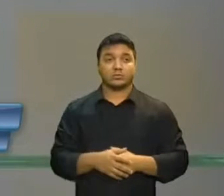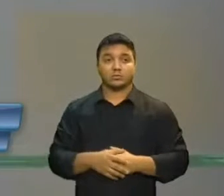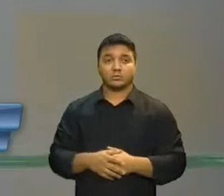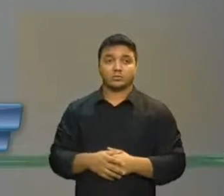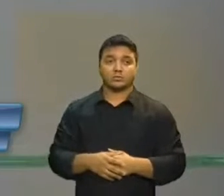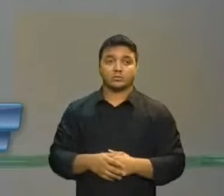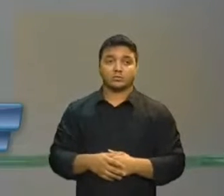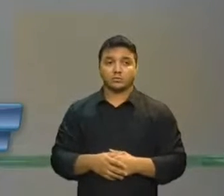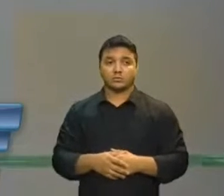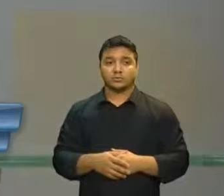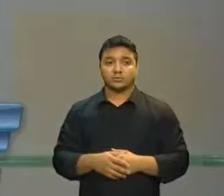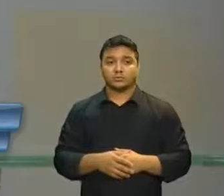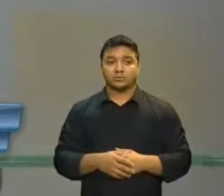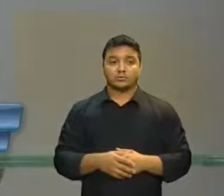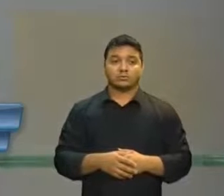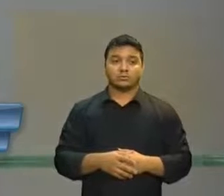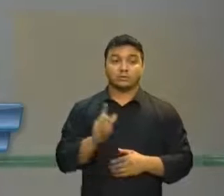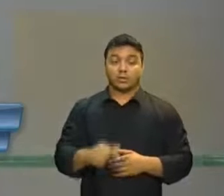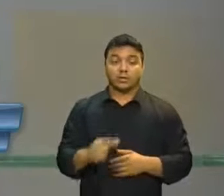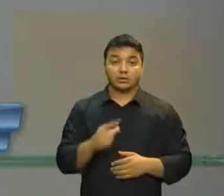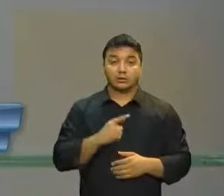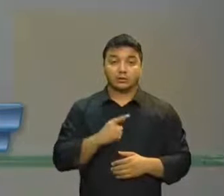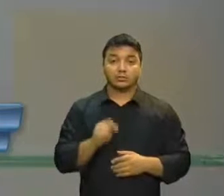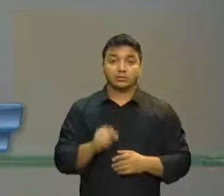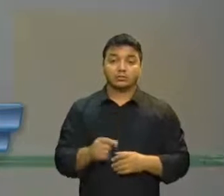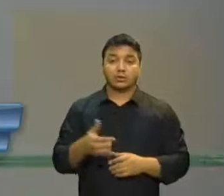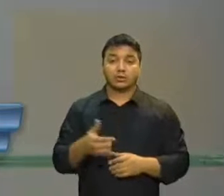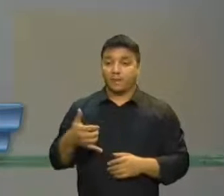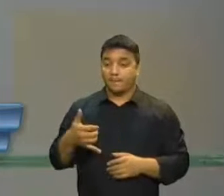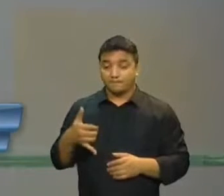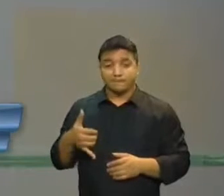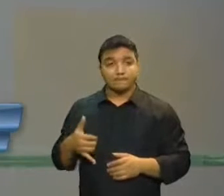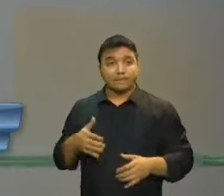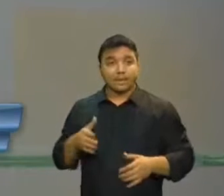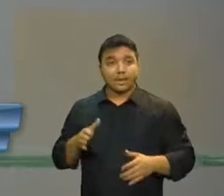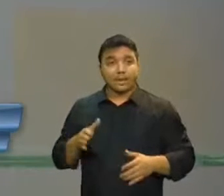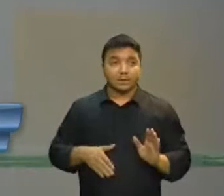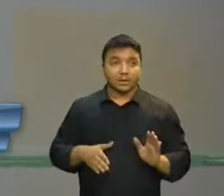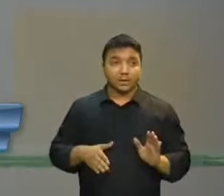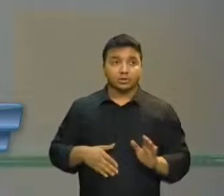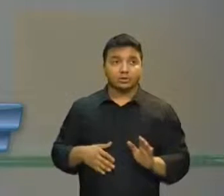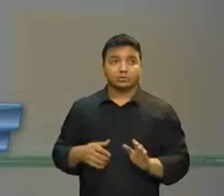ou está armado o bandido, ou está armado o policial.